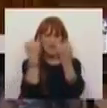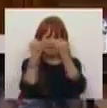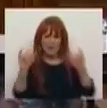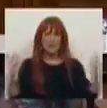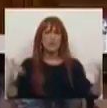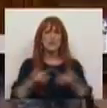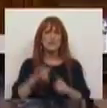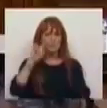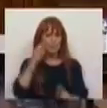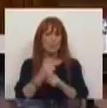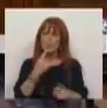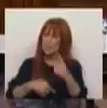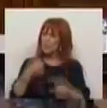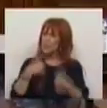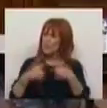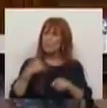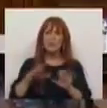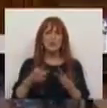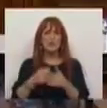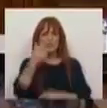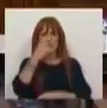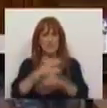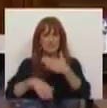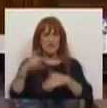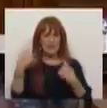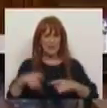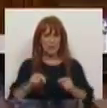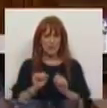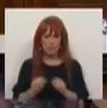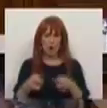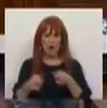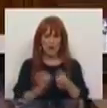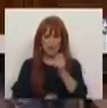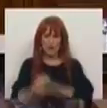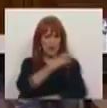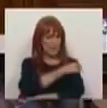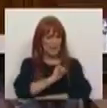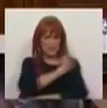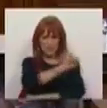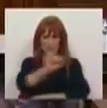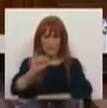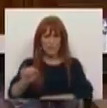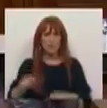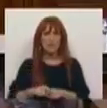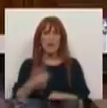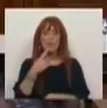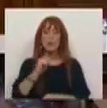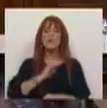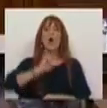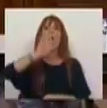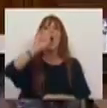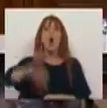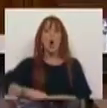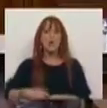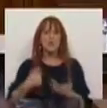independente reclamada insistentemente pela comunidade das pessoas com deficiência e as suas organizações representativas. A minha pergunta é a